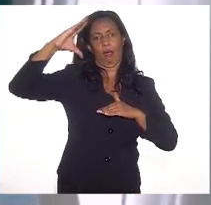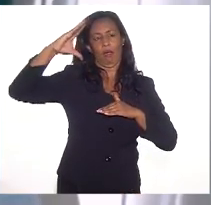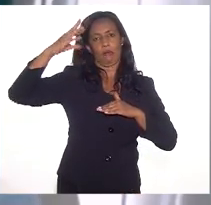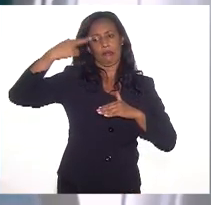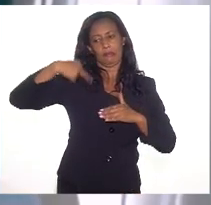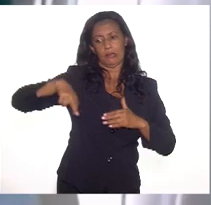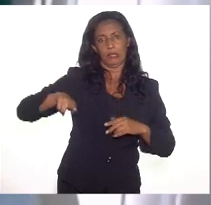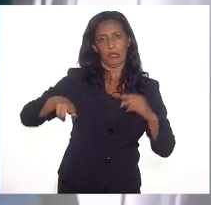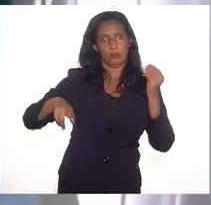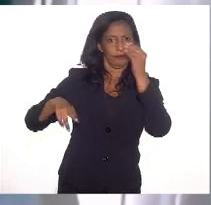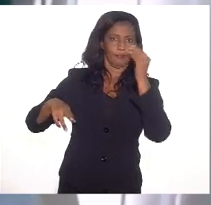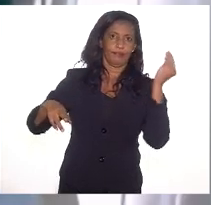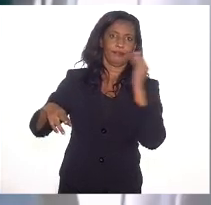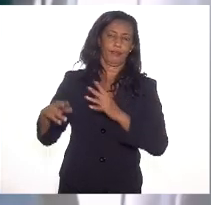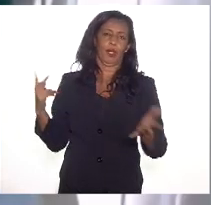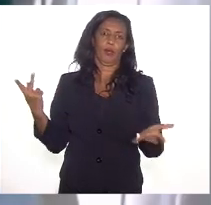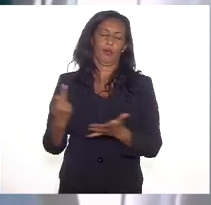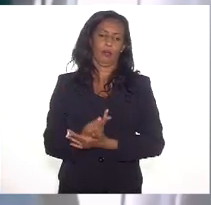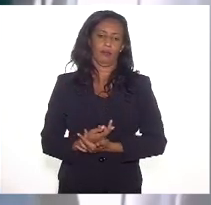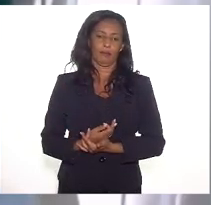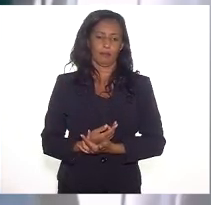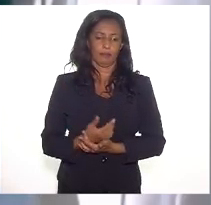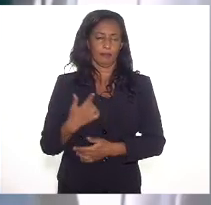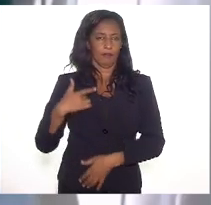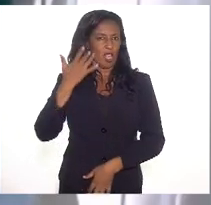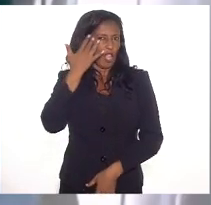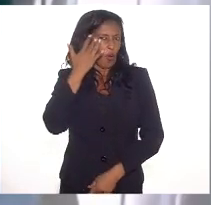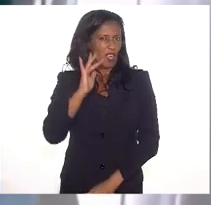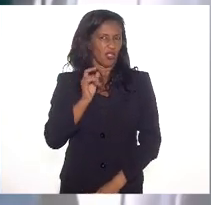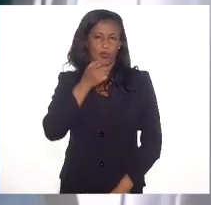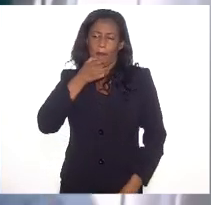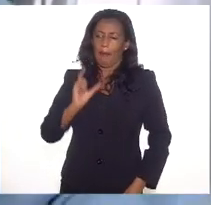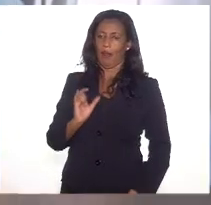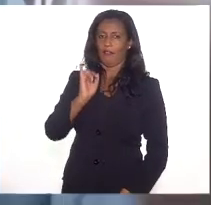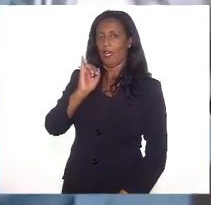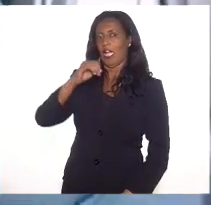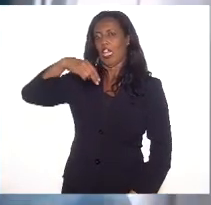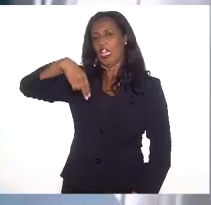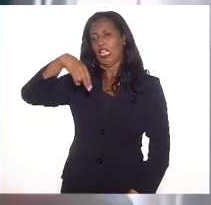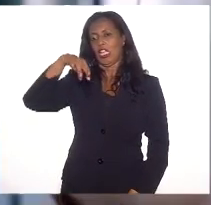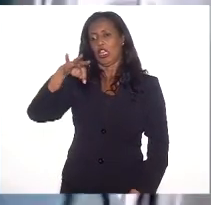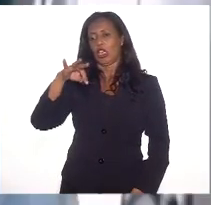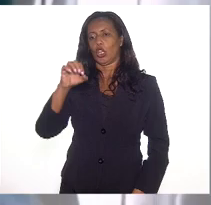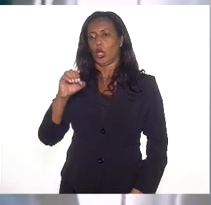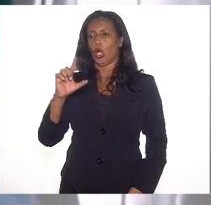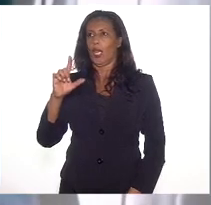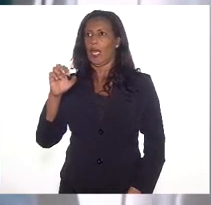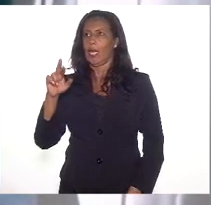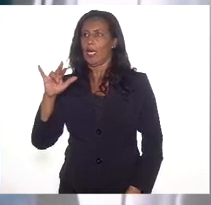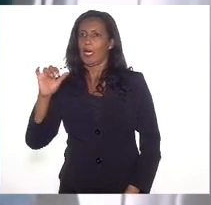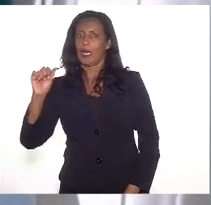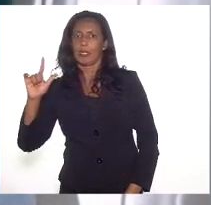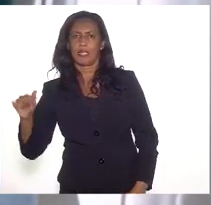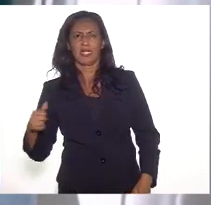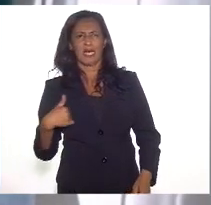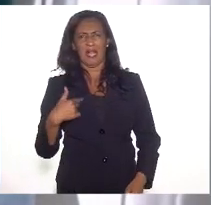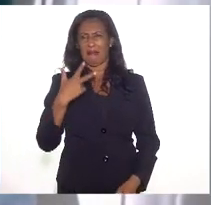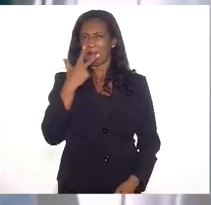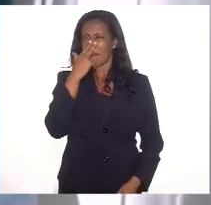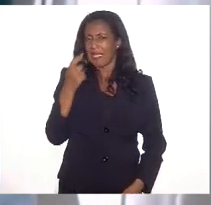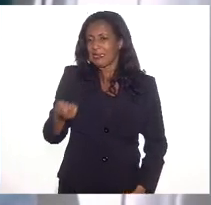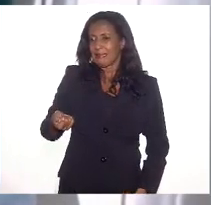intolerância religiosa. E, Jair Bittencourt, eu vou dizer o seguinte, eu acho que essa palavra intolerância que se consagrou no debate sobre o tema é até